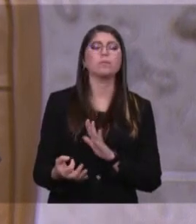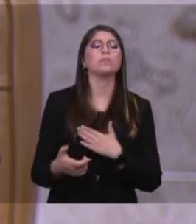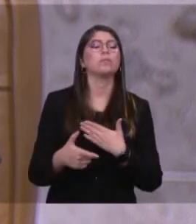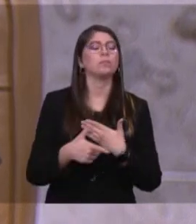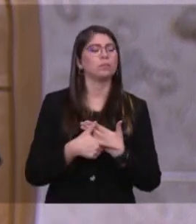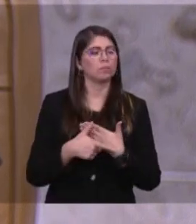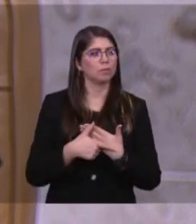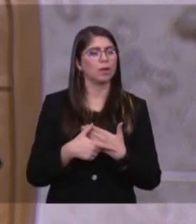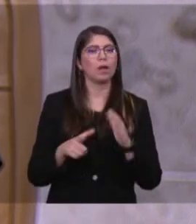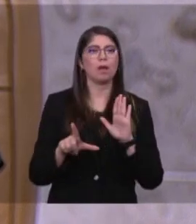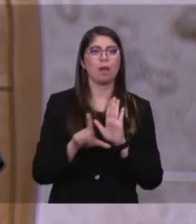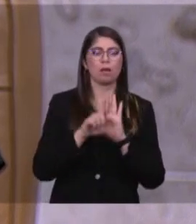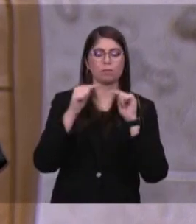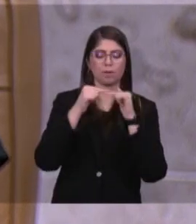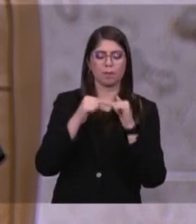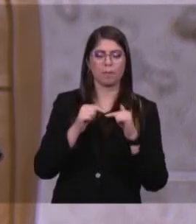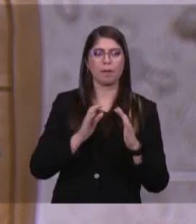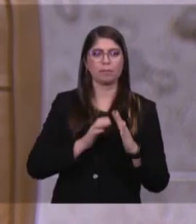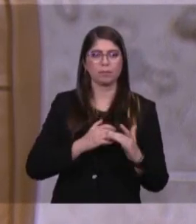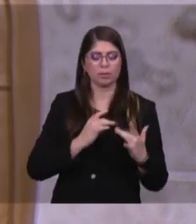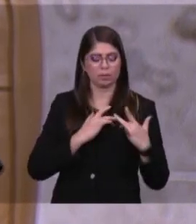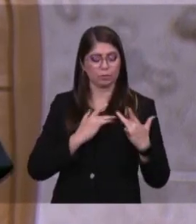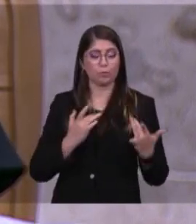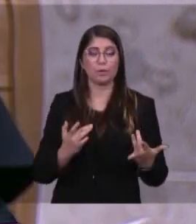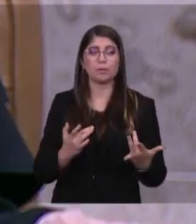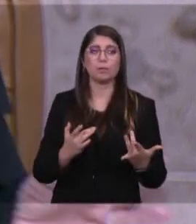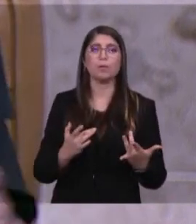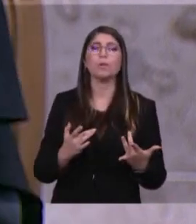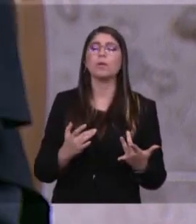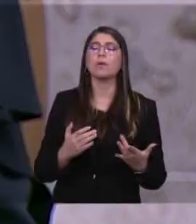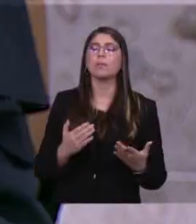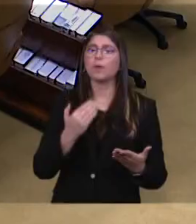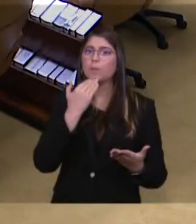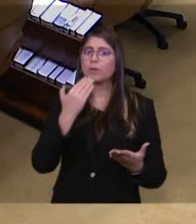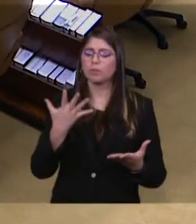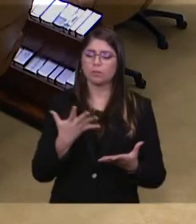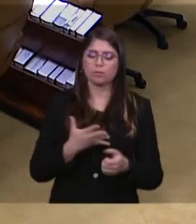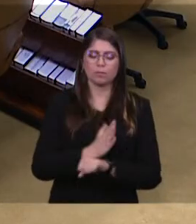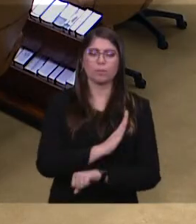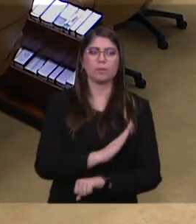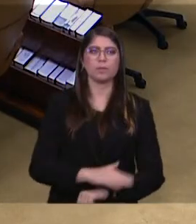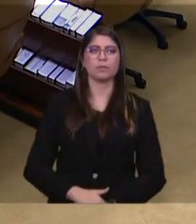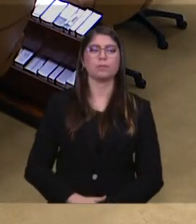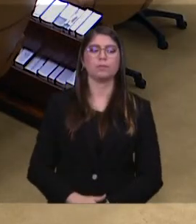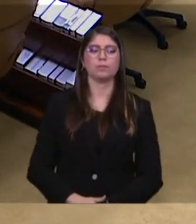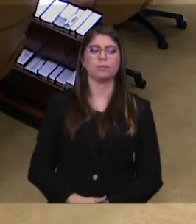legitimamente, por lei e de coração, pela procedência do pedido.